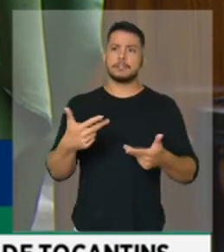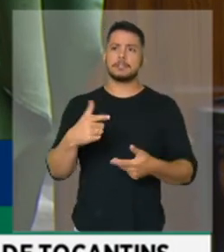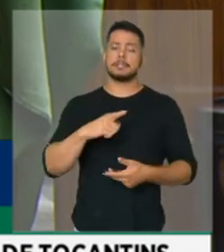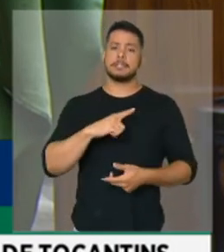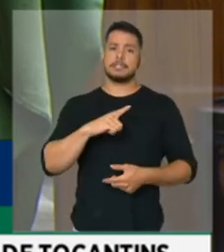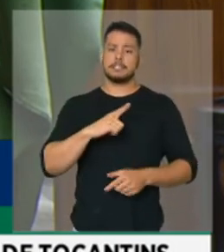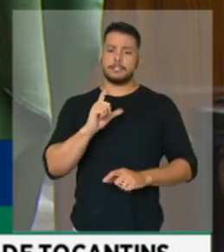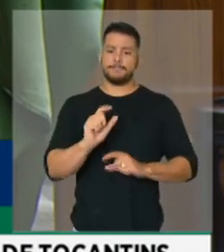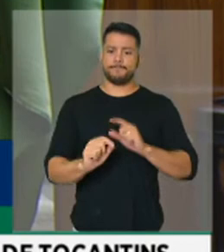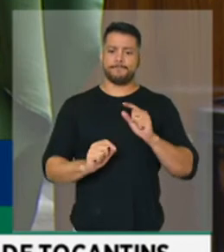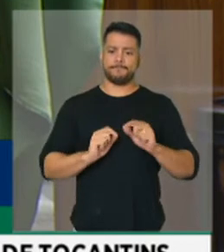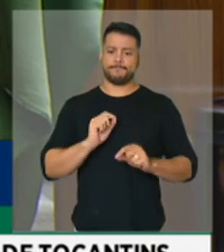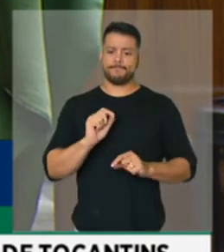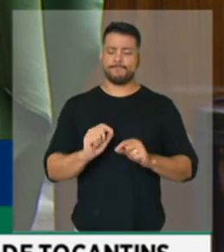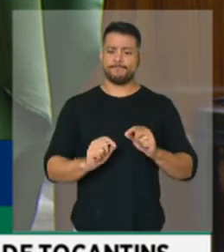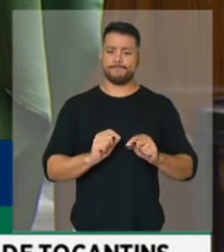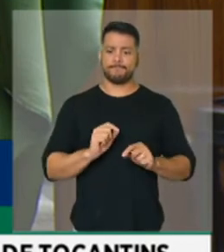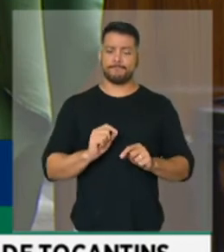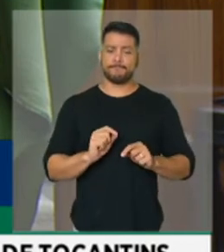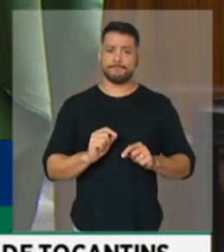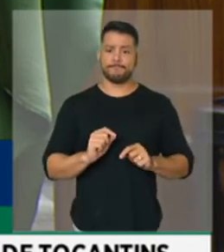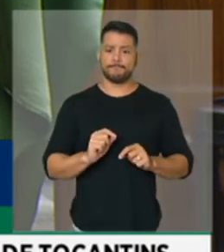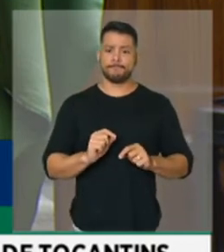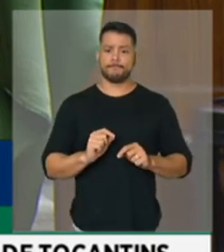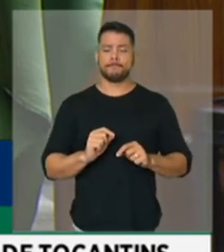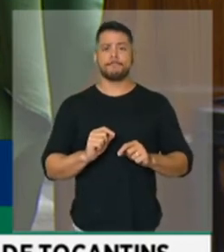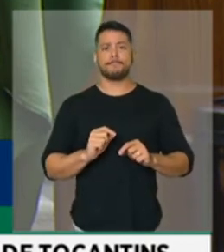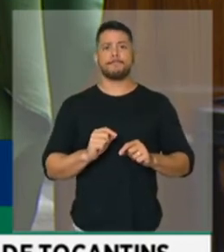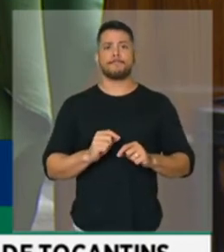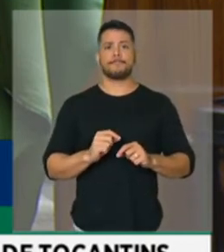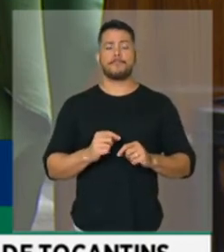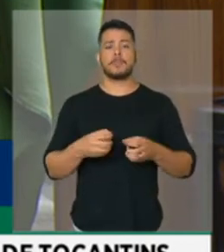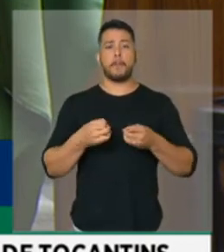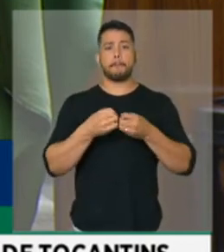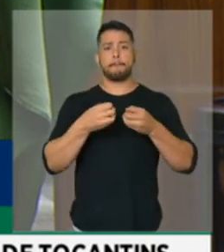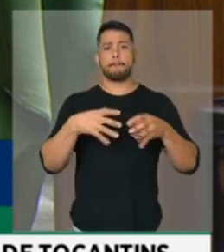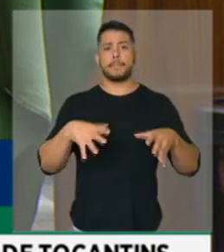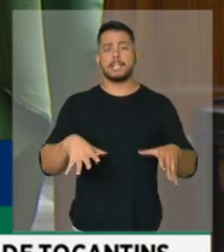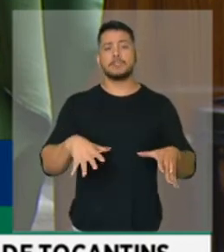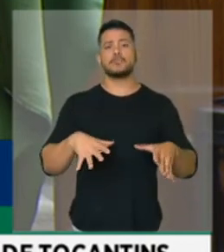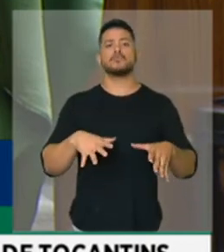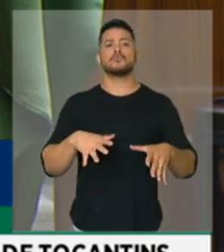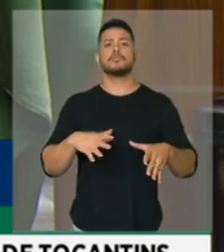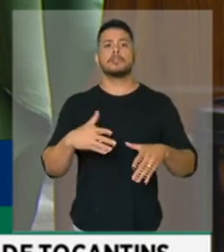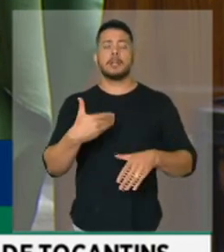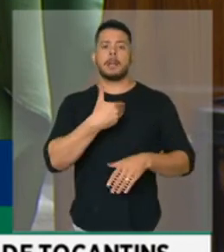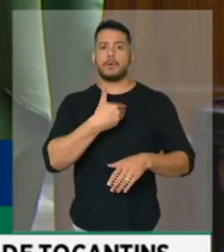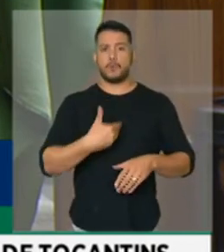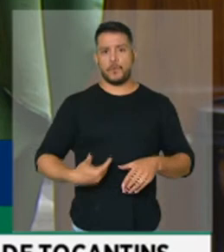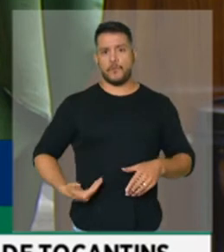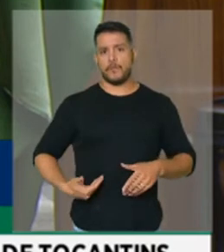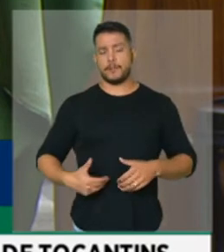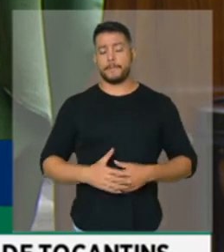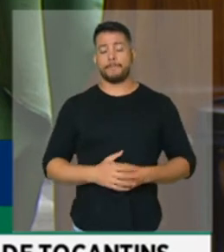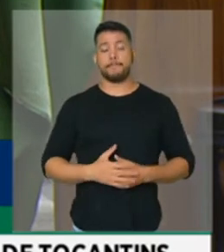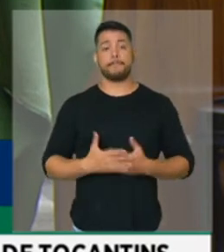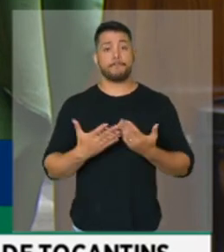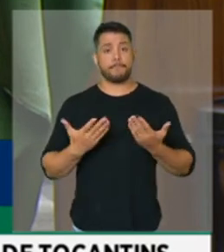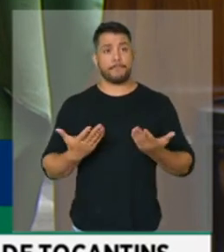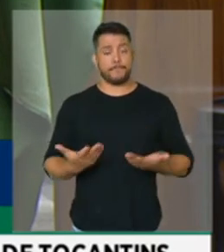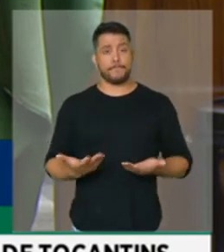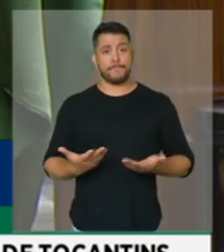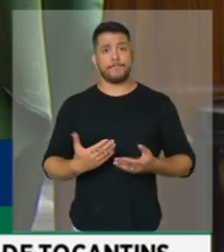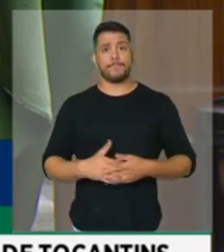o condão de acarretar prejuízos incalculáveis ao erário e ao cidadão tocantinense. Em tais